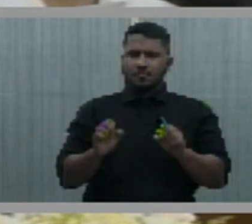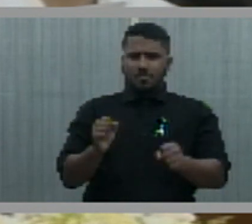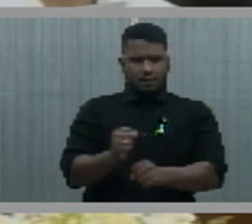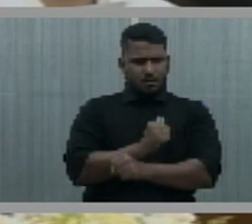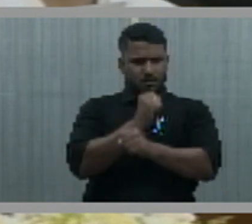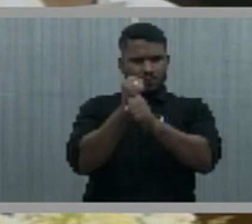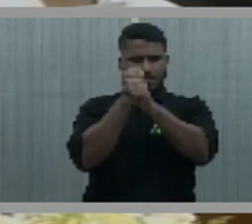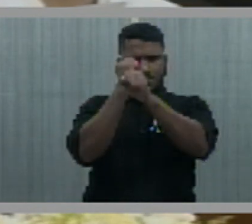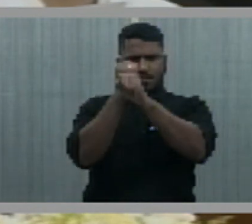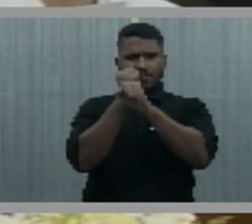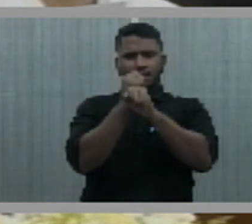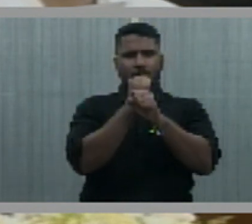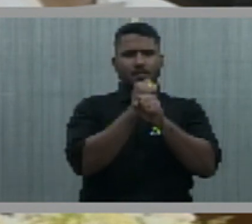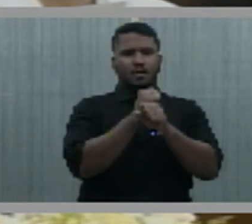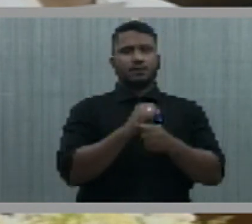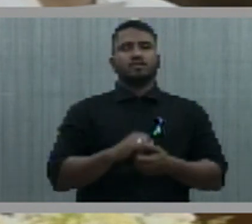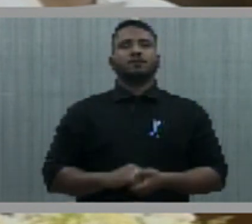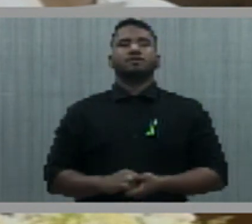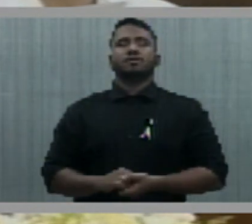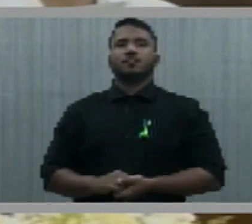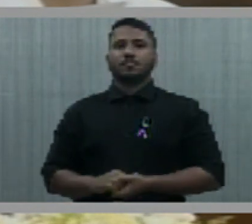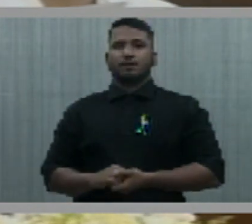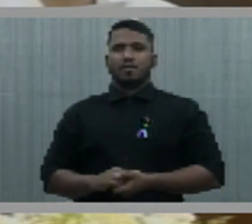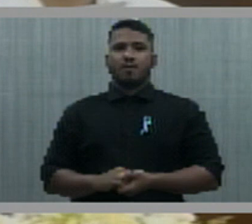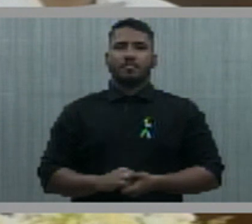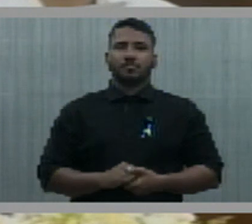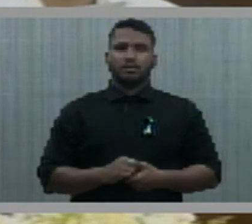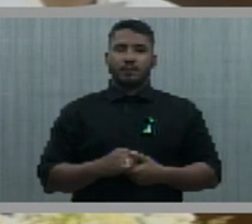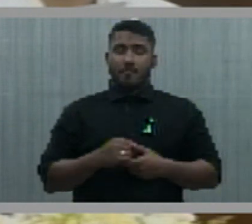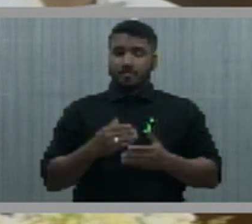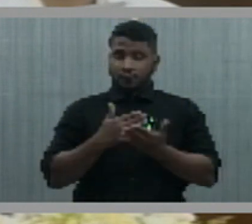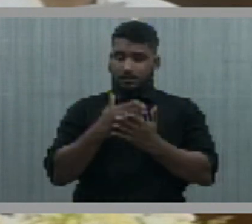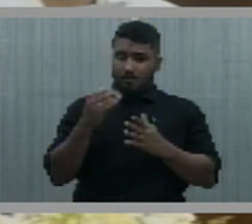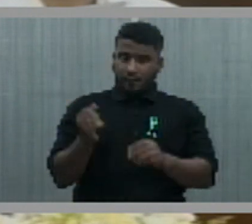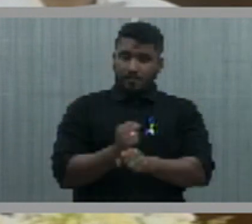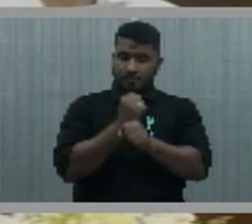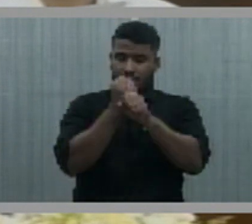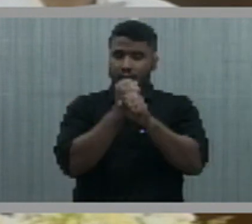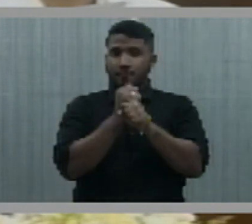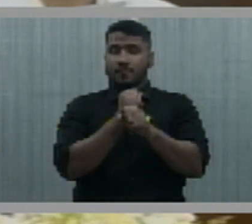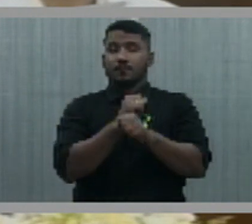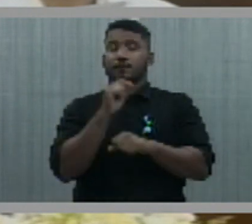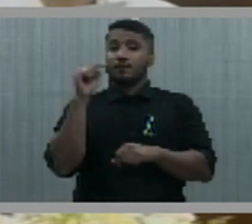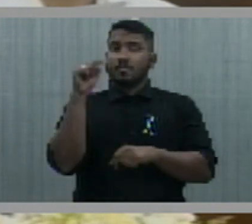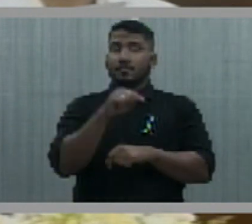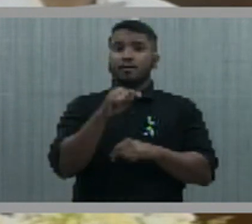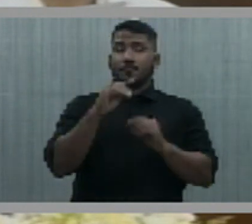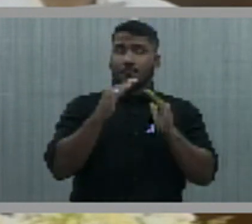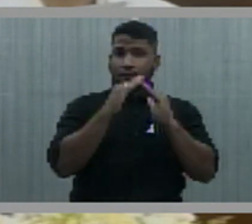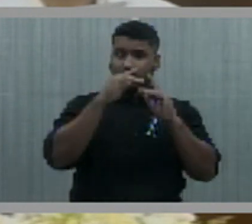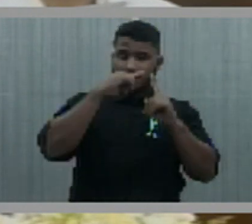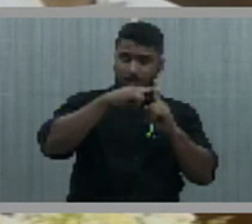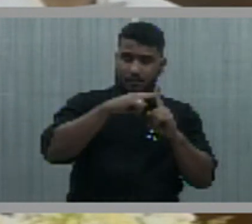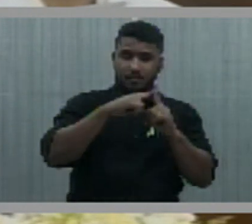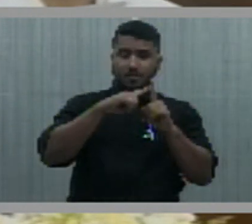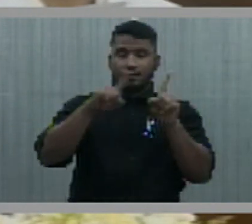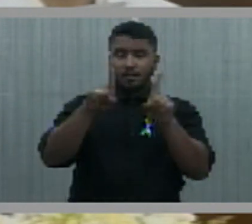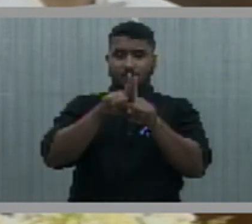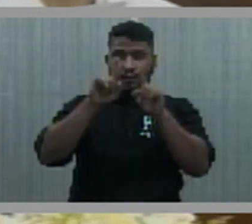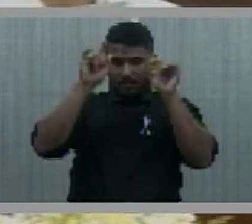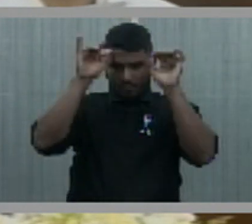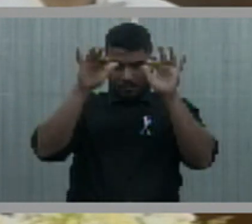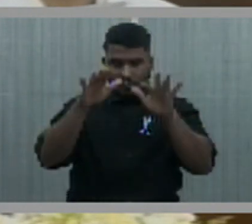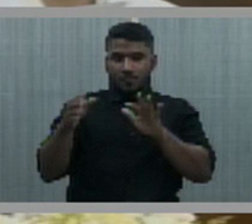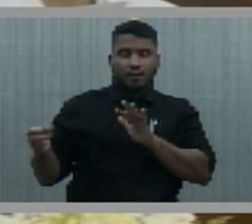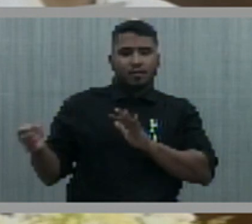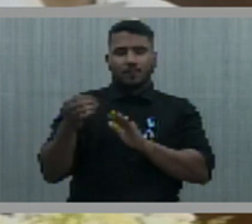a residência episcopal. Deu início às obras de reforma da catedral e abençoou uma nova capela